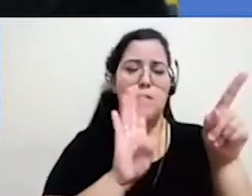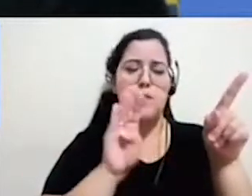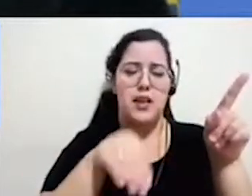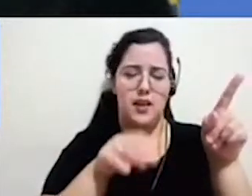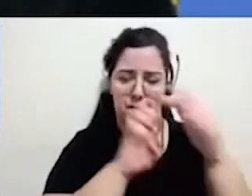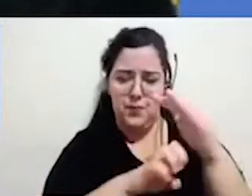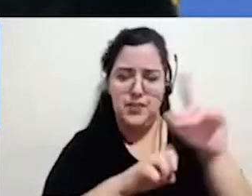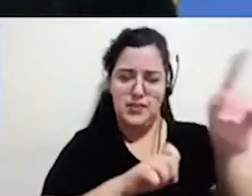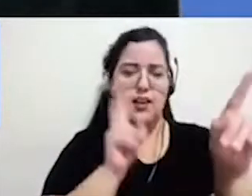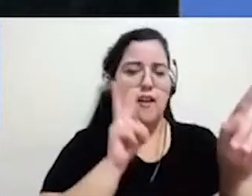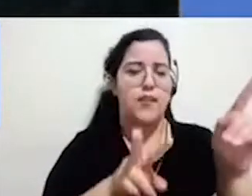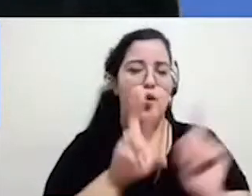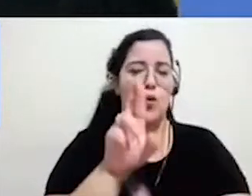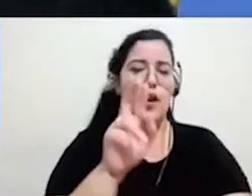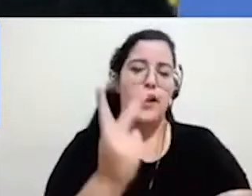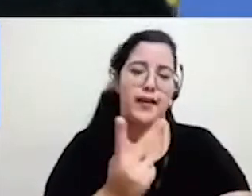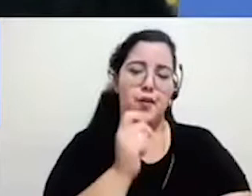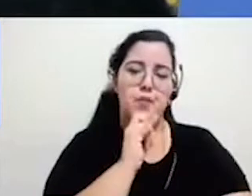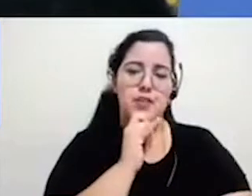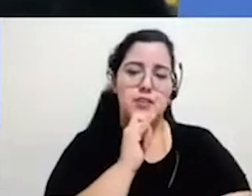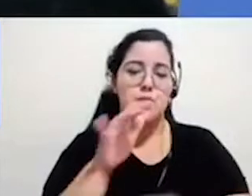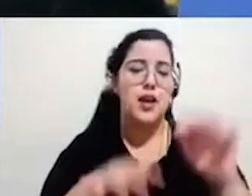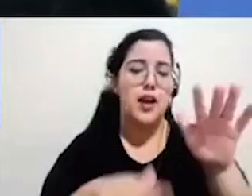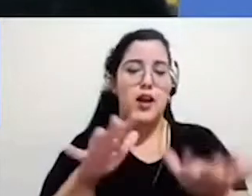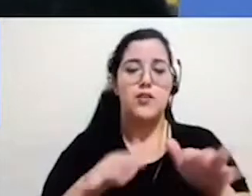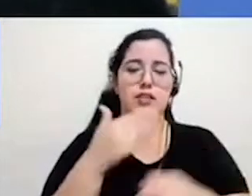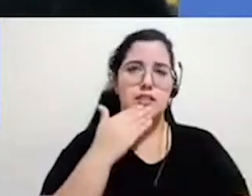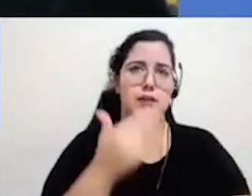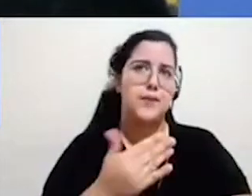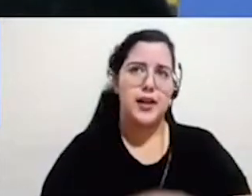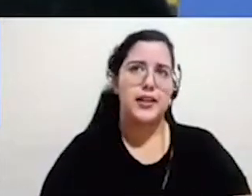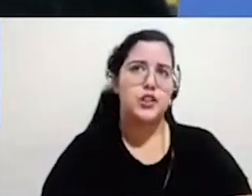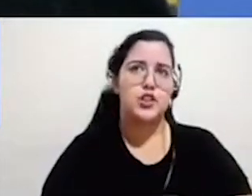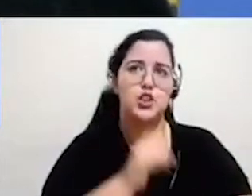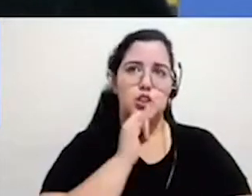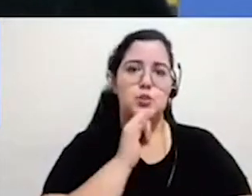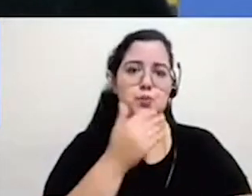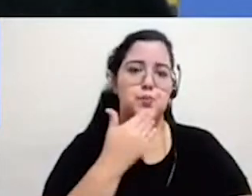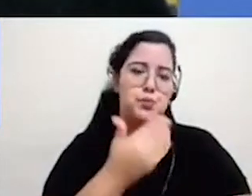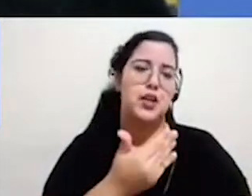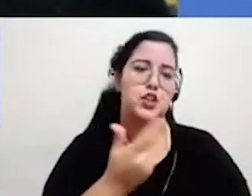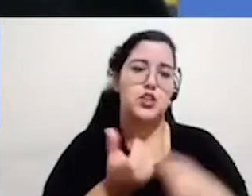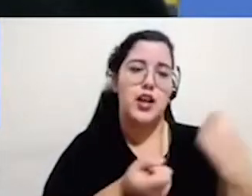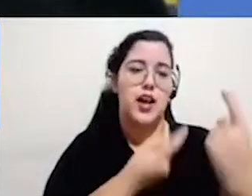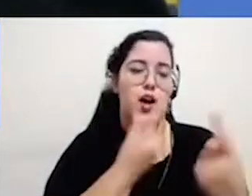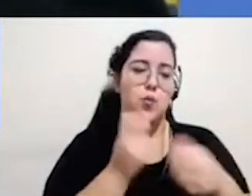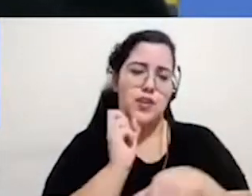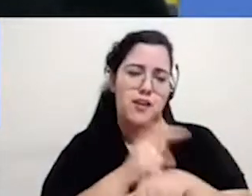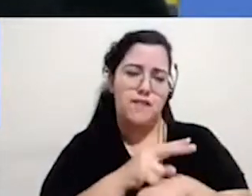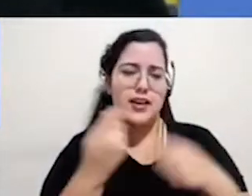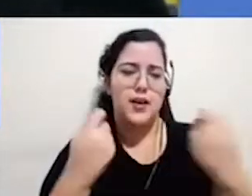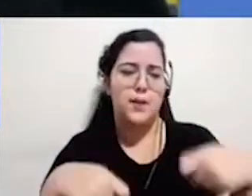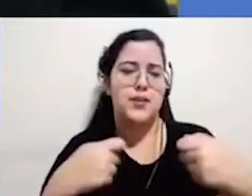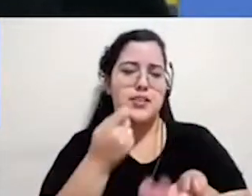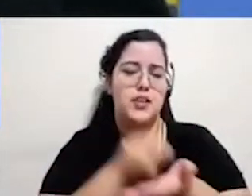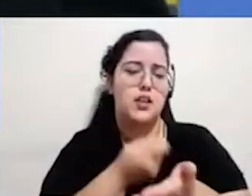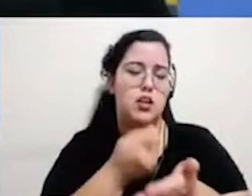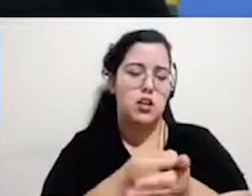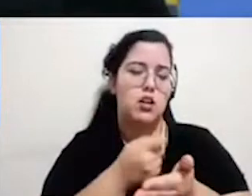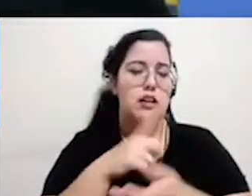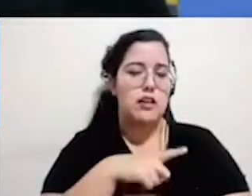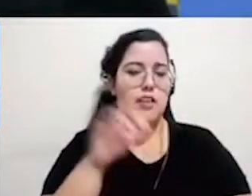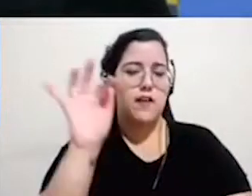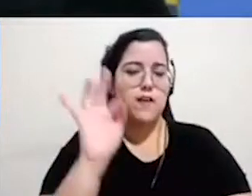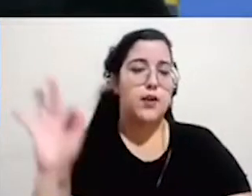o RH soltava pedidos para ocupar certas vagas, de que tinha que ter formação